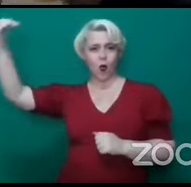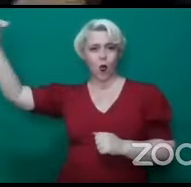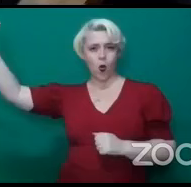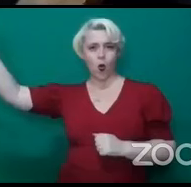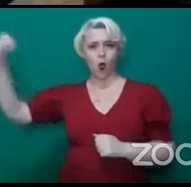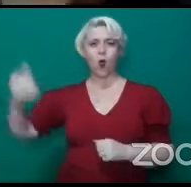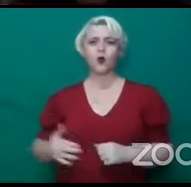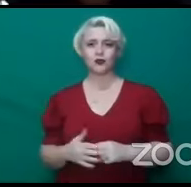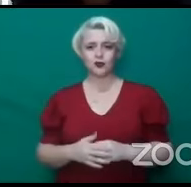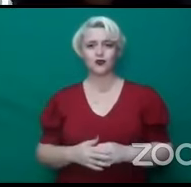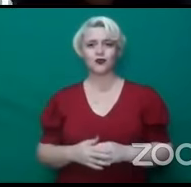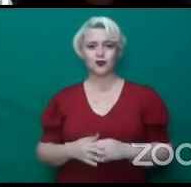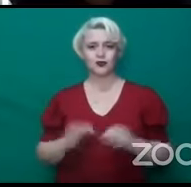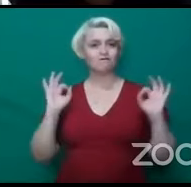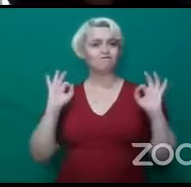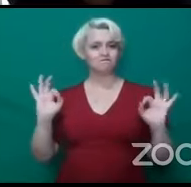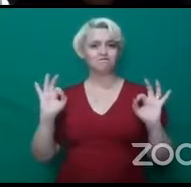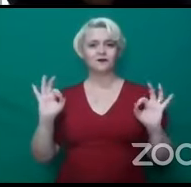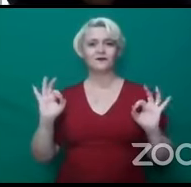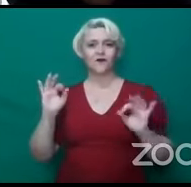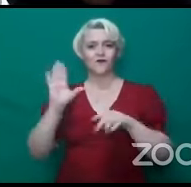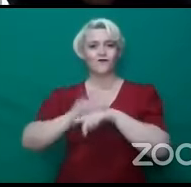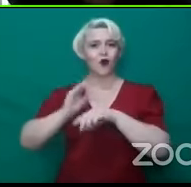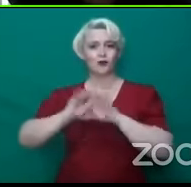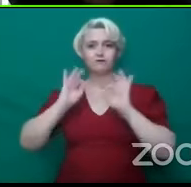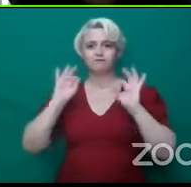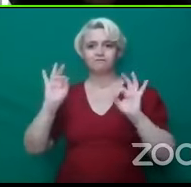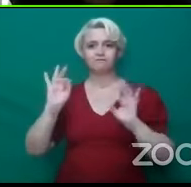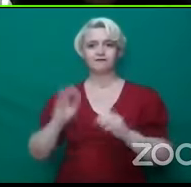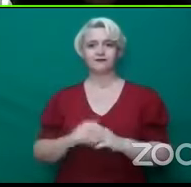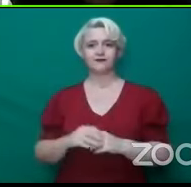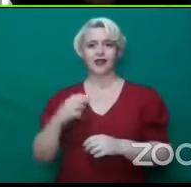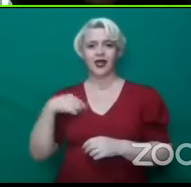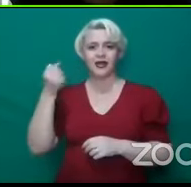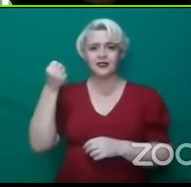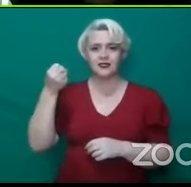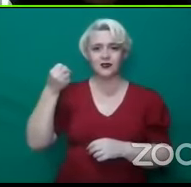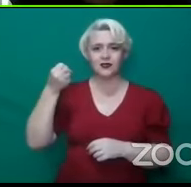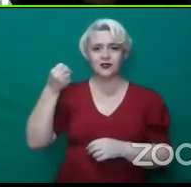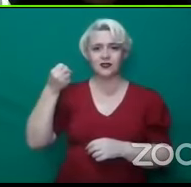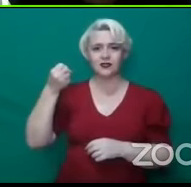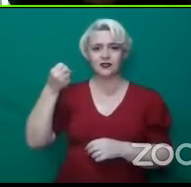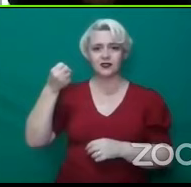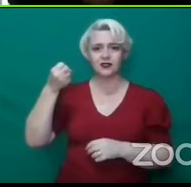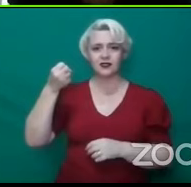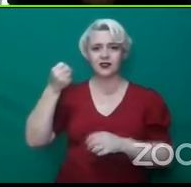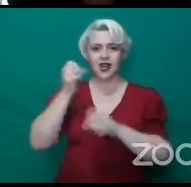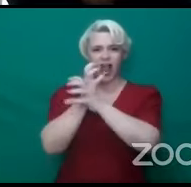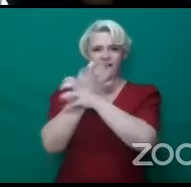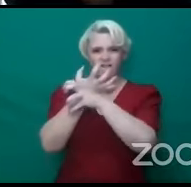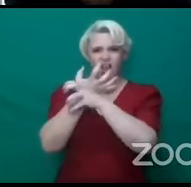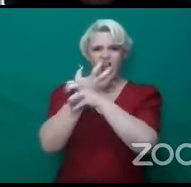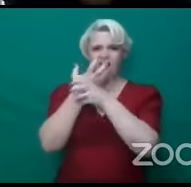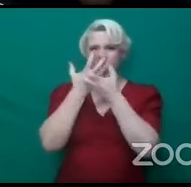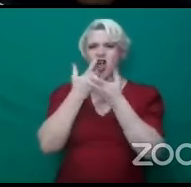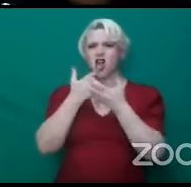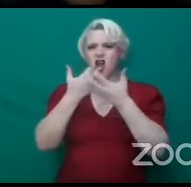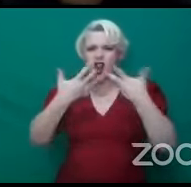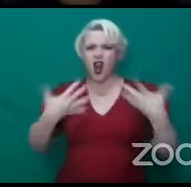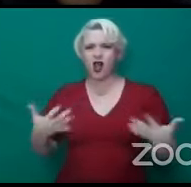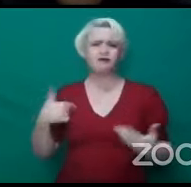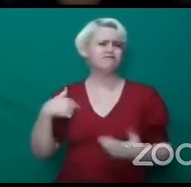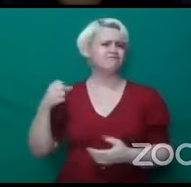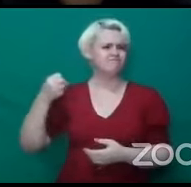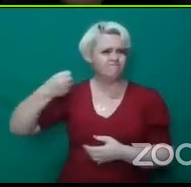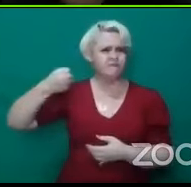esse? Tá incrível aquela foto, parabéns. Segurando uma caveira ensanguentada, né? Sim, tipo assim, eu Cara. achei